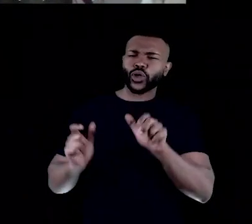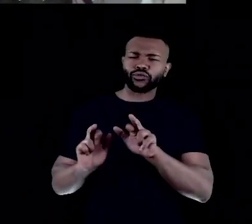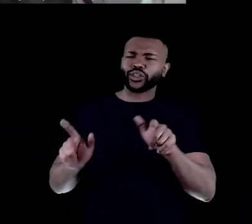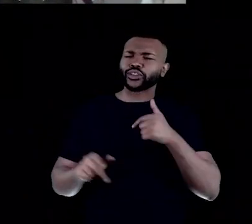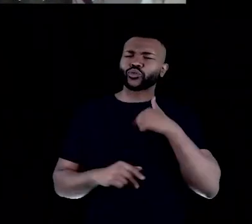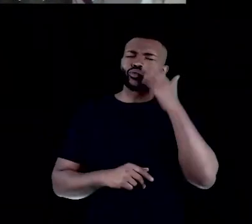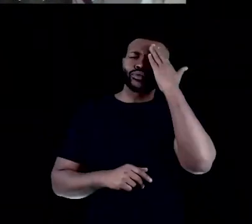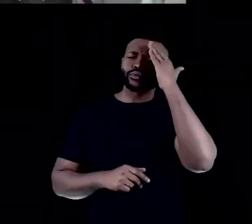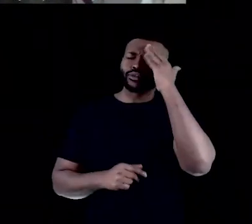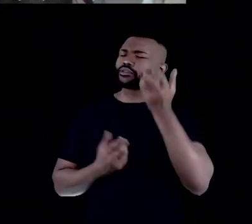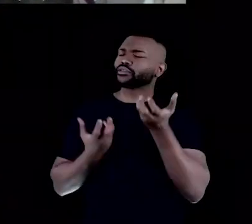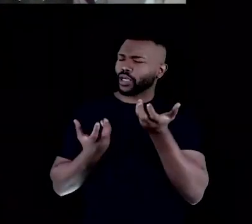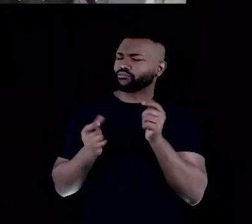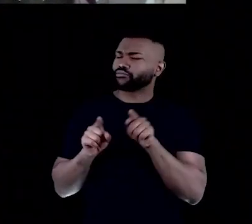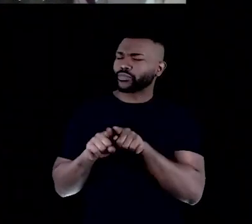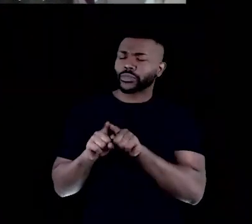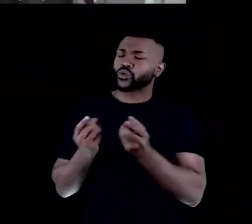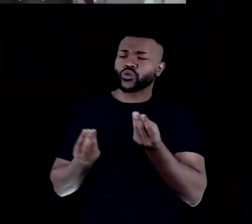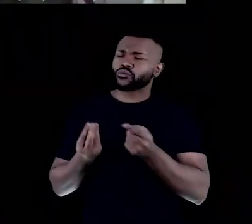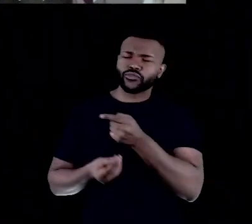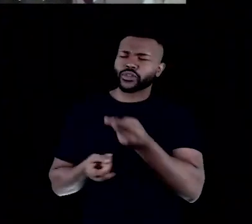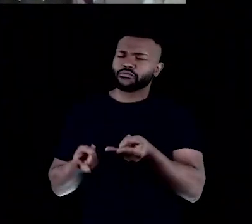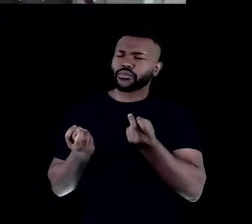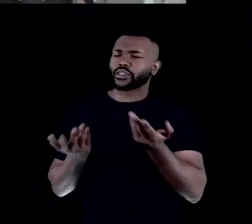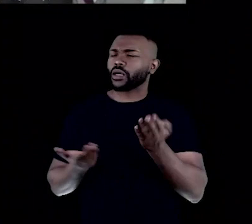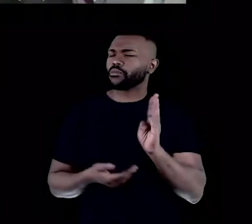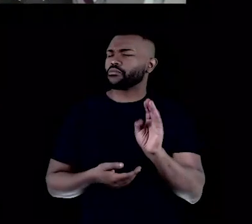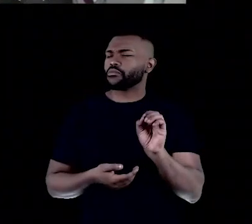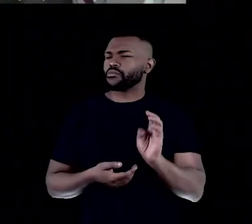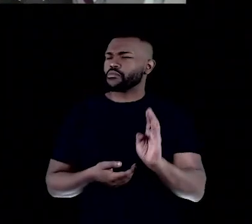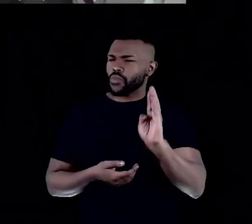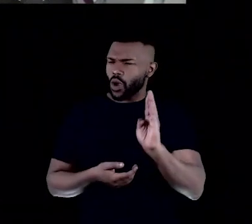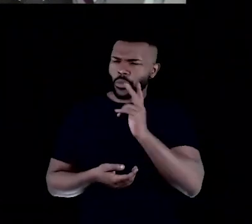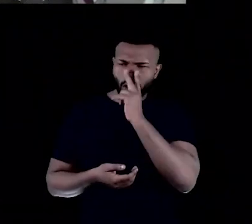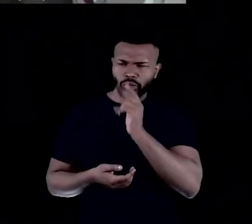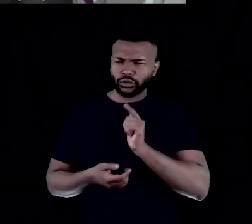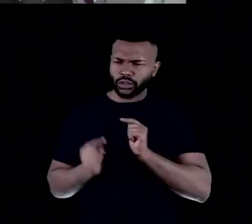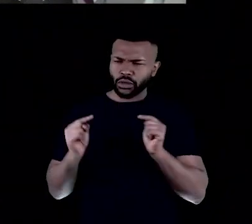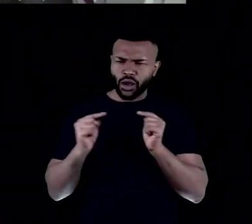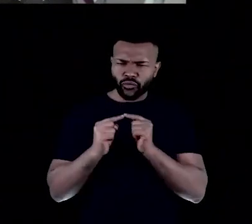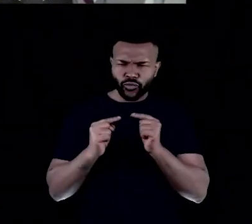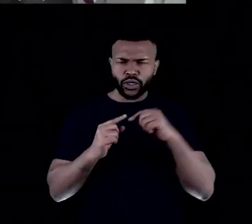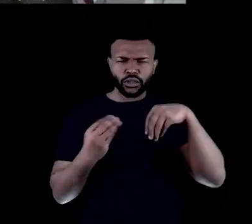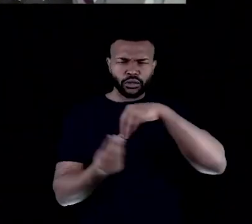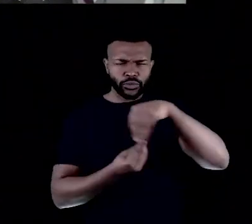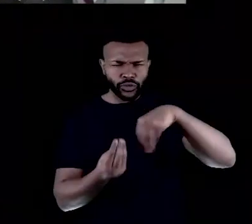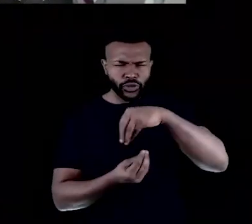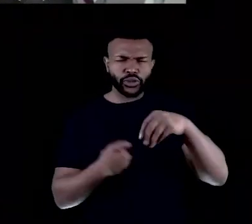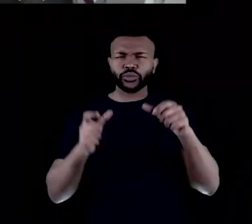É um outro lugar que eu quero muito entender qual é, assim, também. Como que você vê um pouco isso, Bob? Você acha que tem a ver